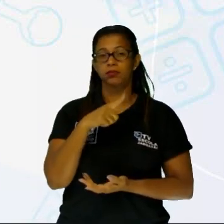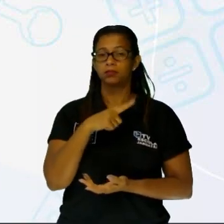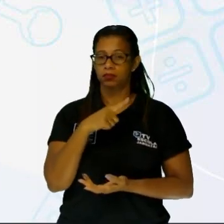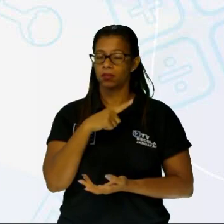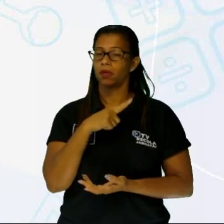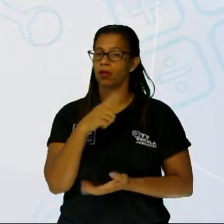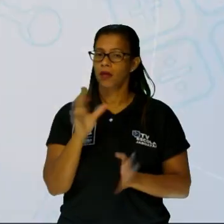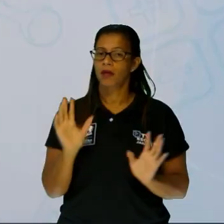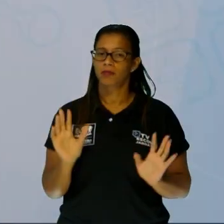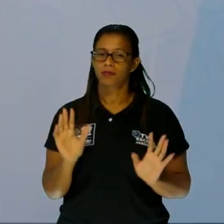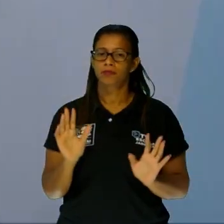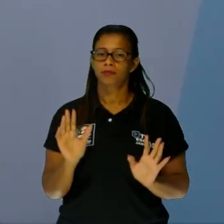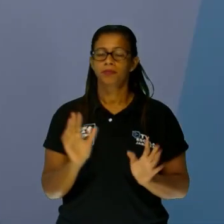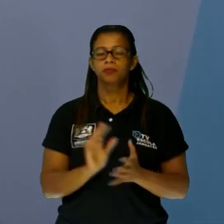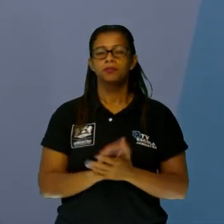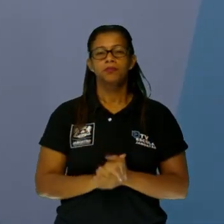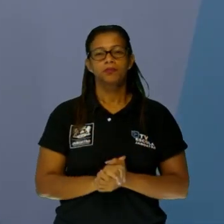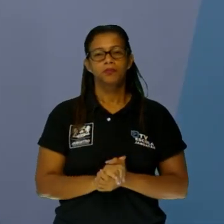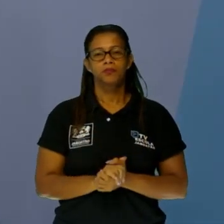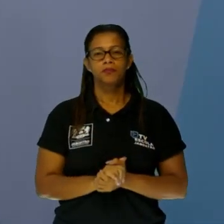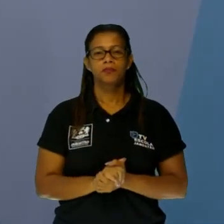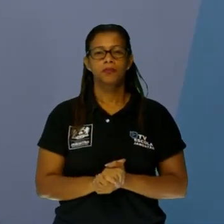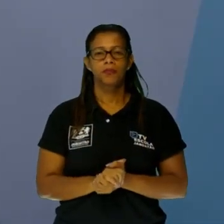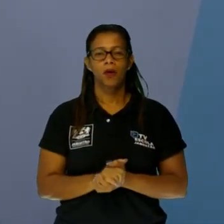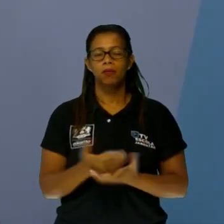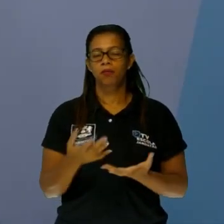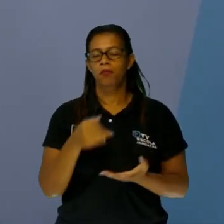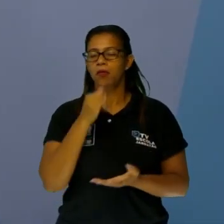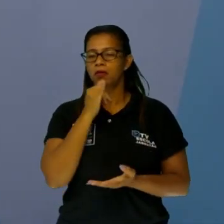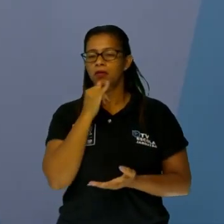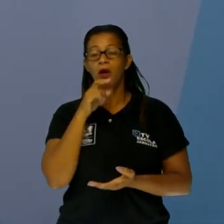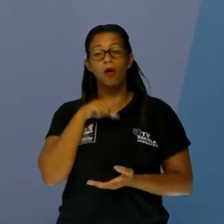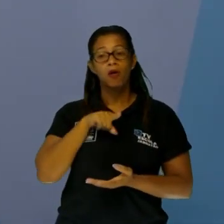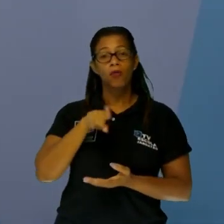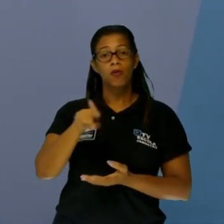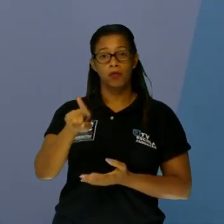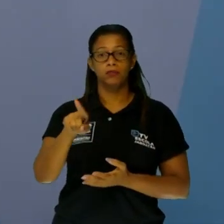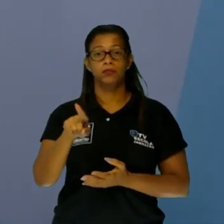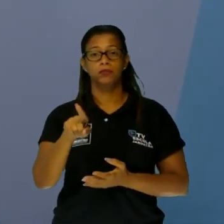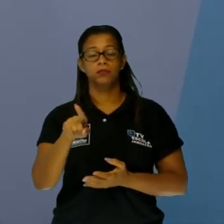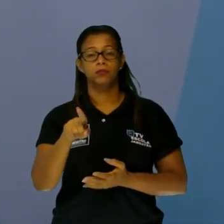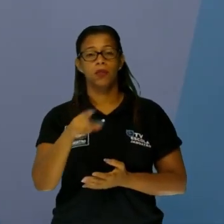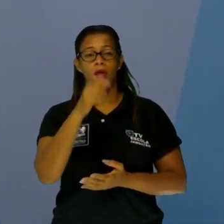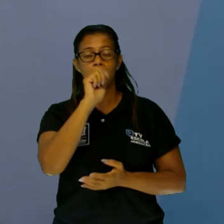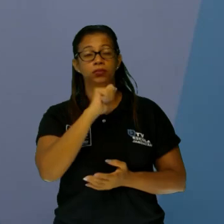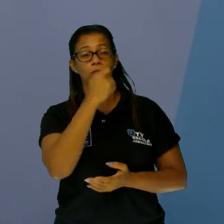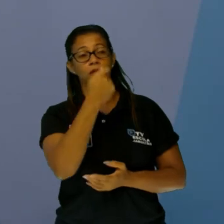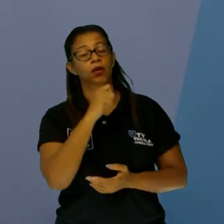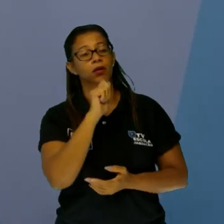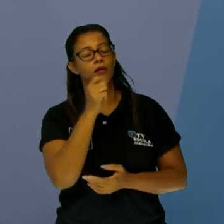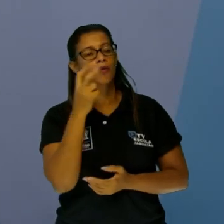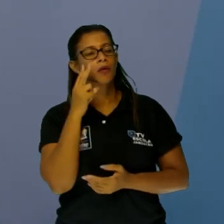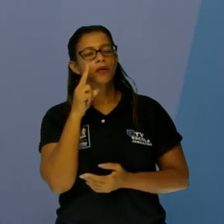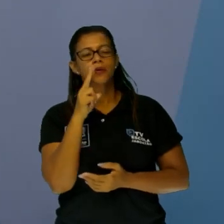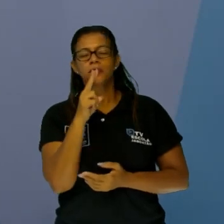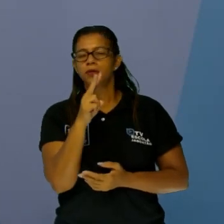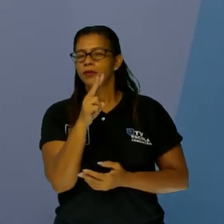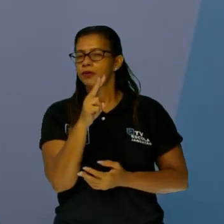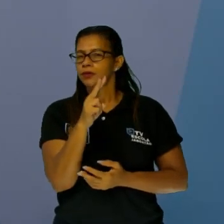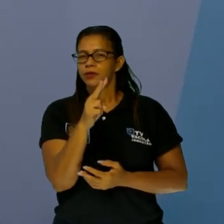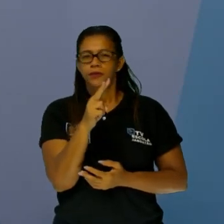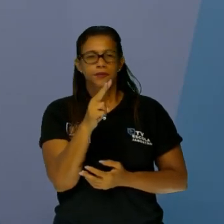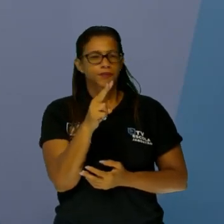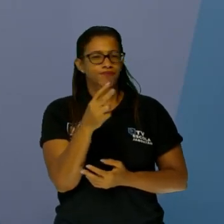só imaginar a situação. Eu vou lá na sorveteria, vi, olhei e fiz, caramba, esse sorvete aqui deve